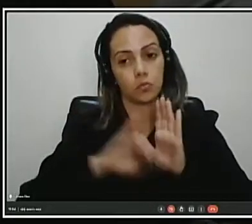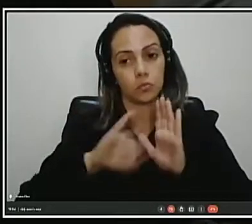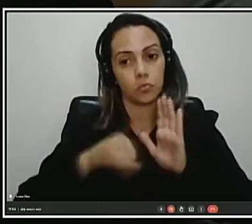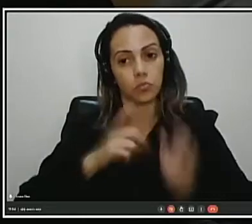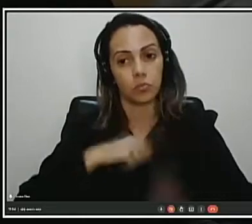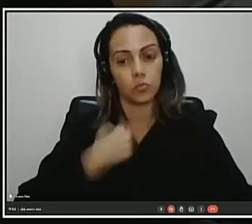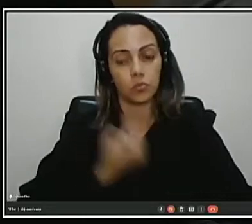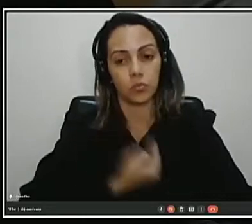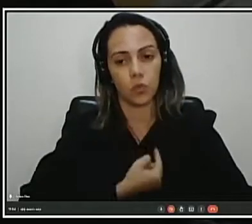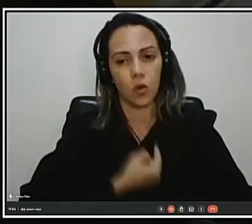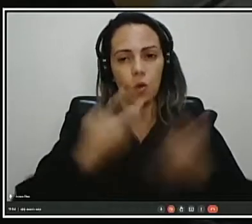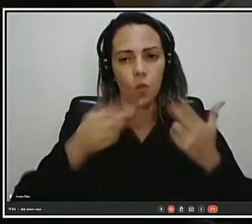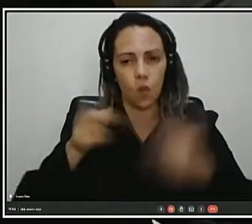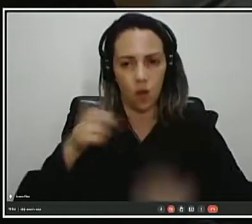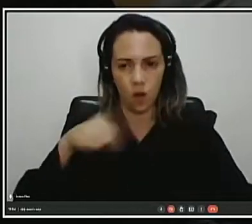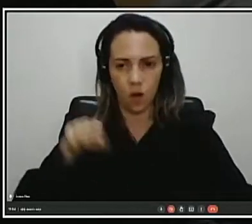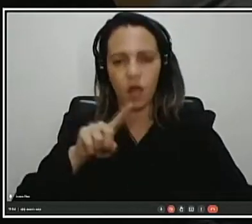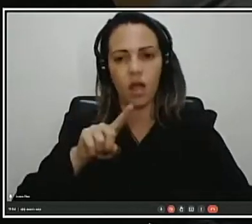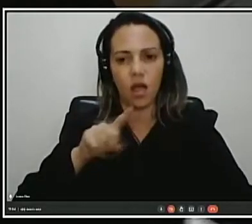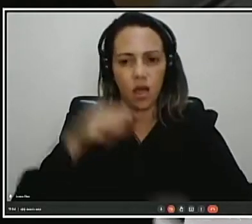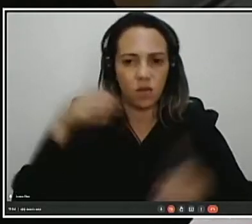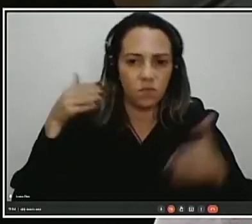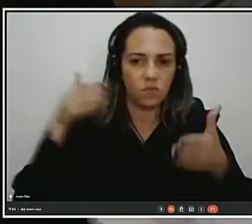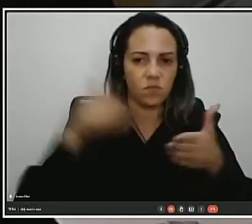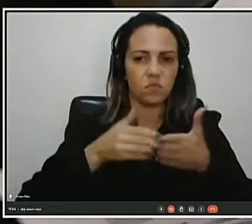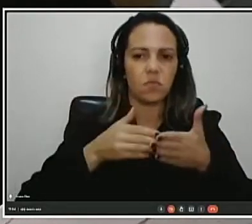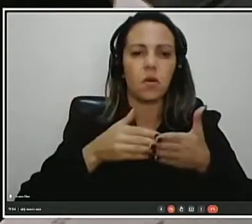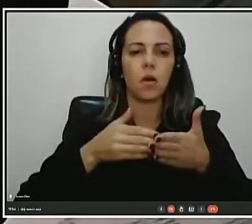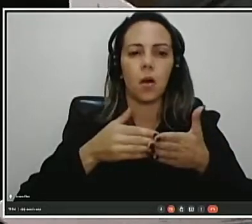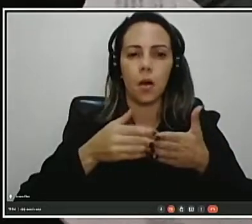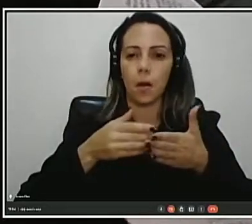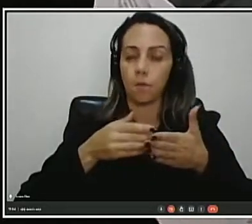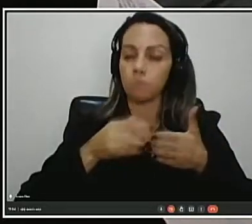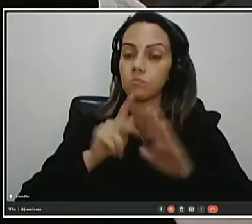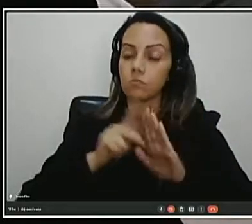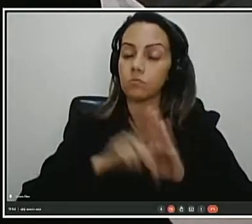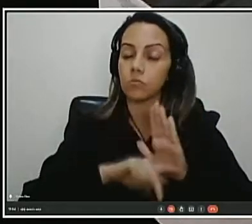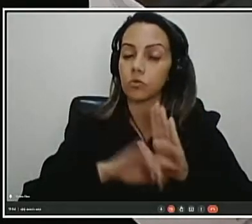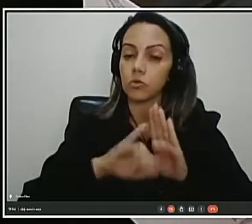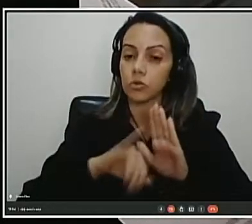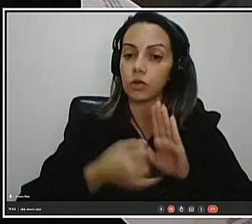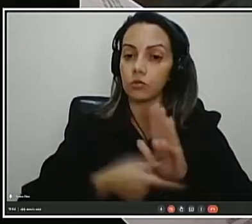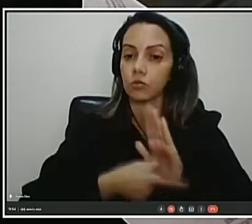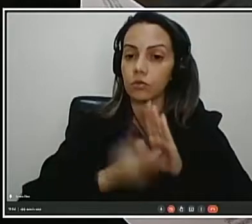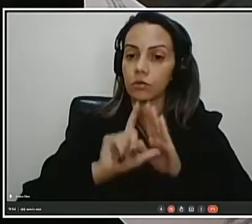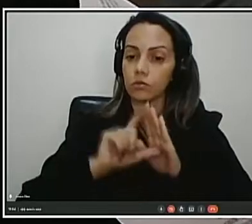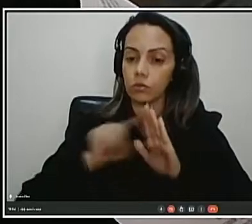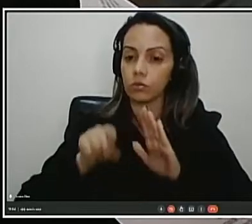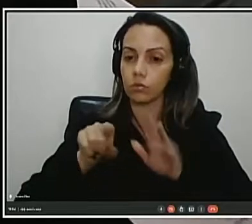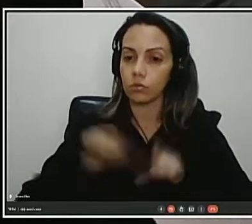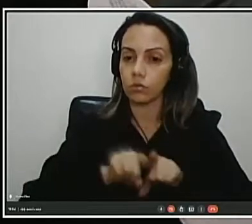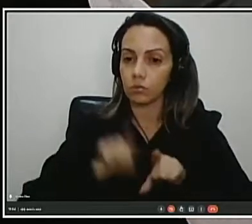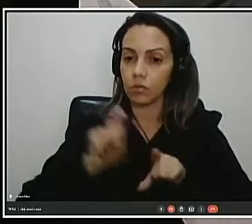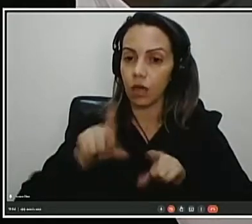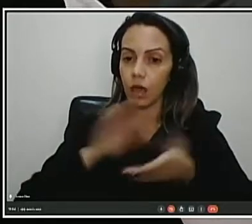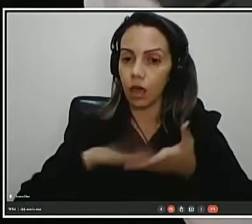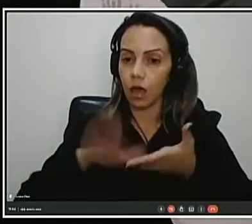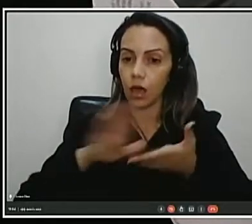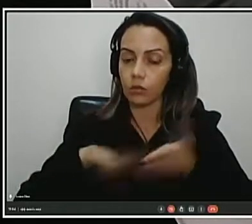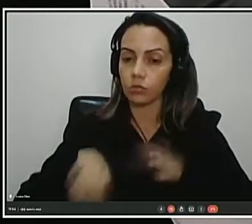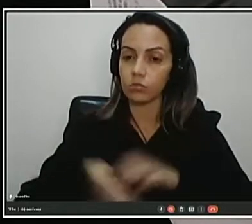vocês barraram projetos anteriores alegando custos, isso aqui também vai gerar um custo para o município. Eu acho que não cabe à casa